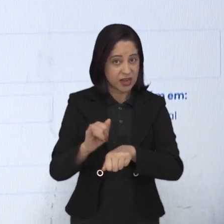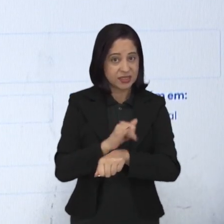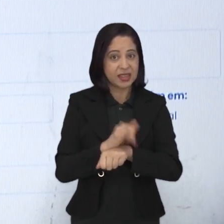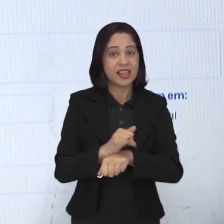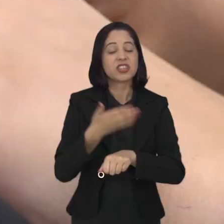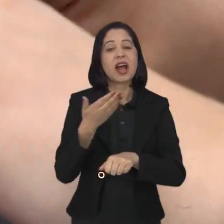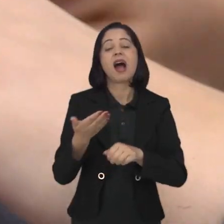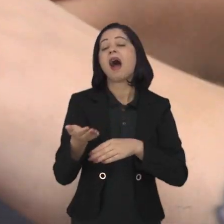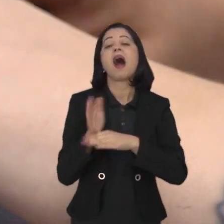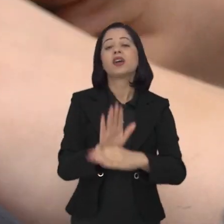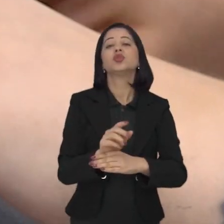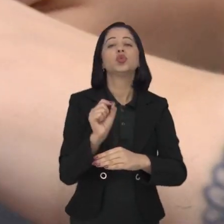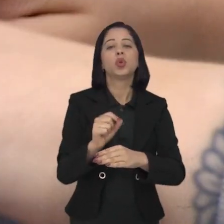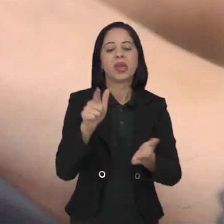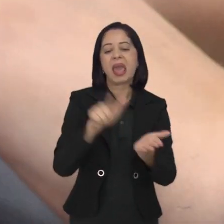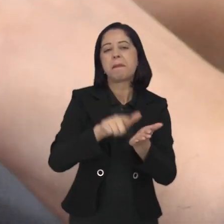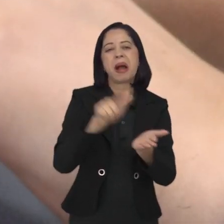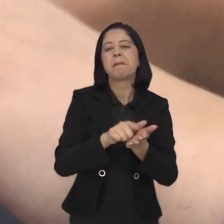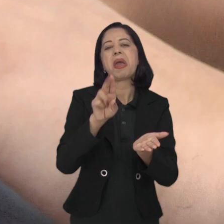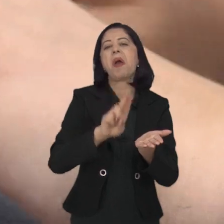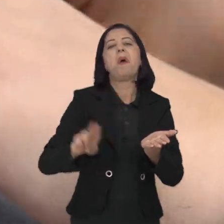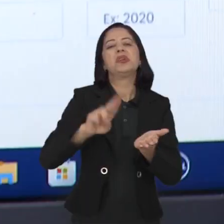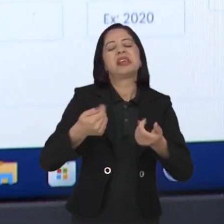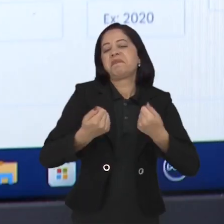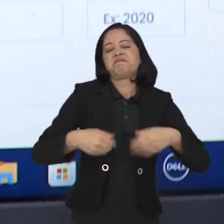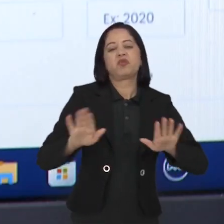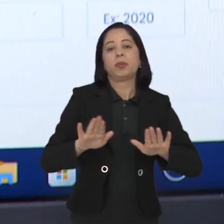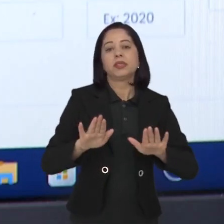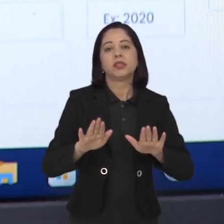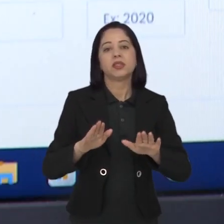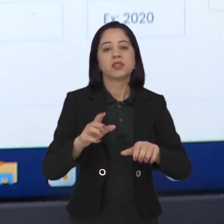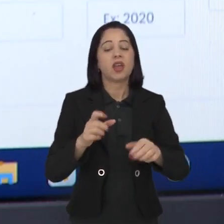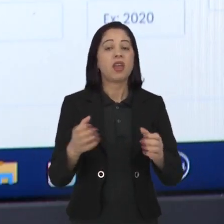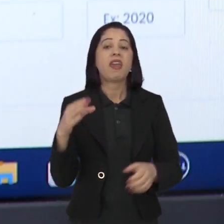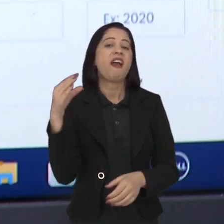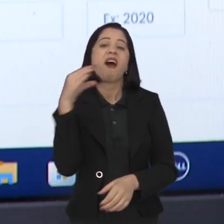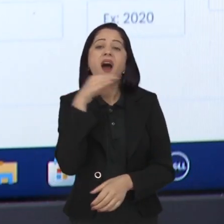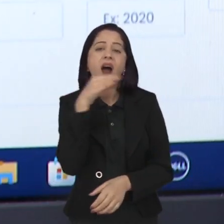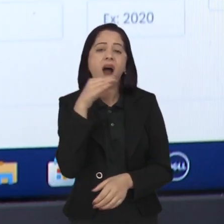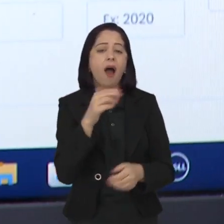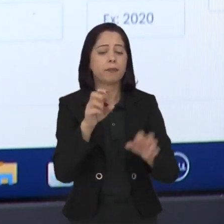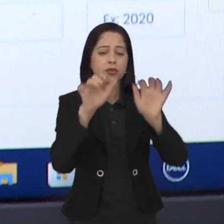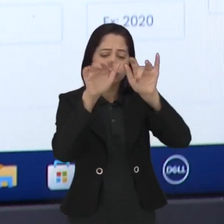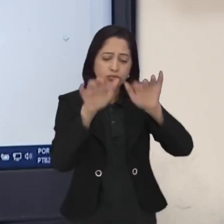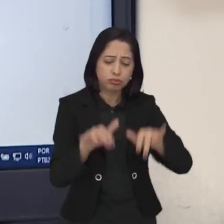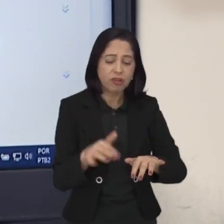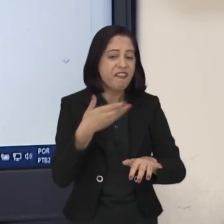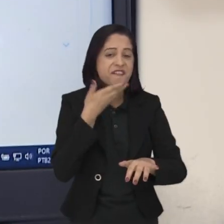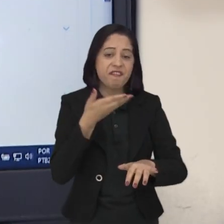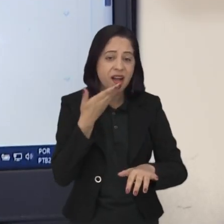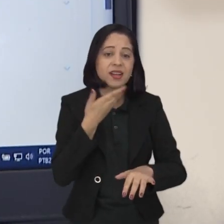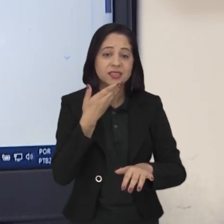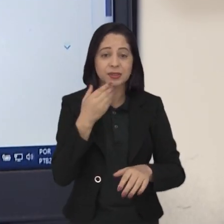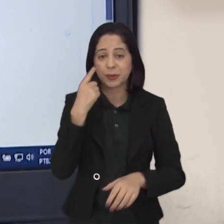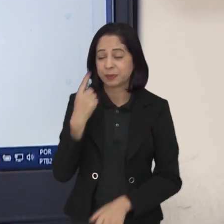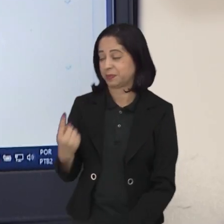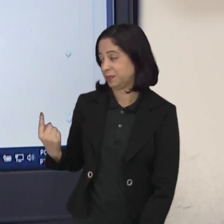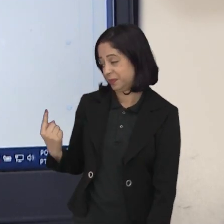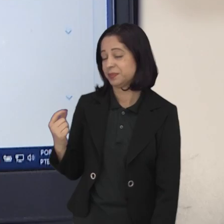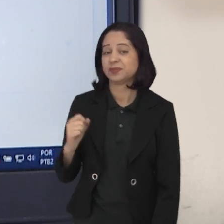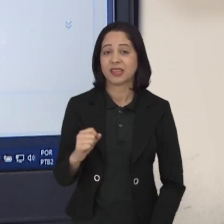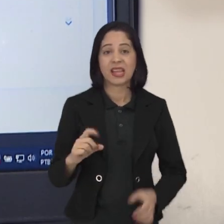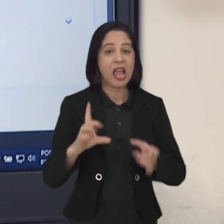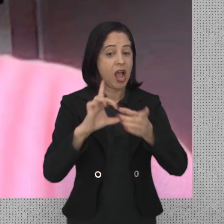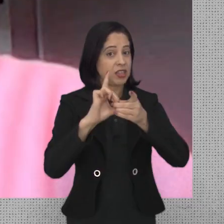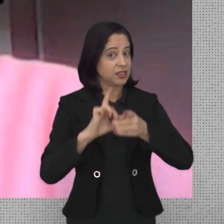de recursos, possibilita uma consulta rápida e simplificada das atividades do Legislativo. Essa transparência faz parte